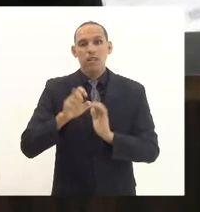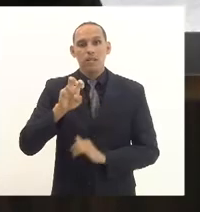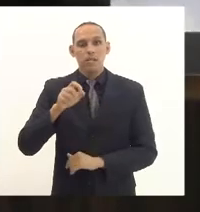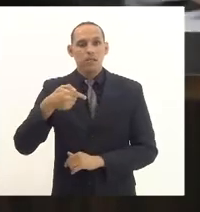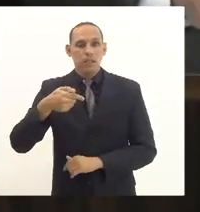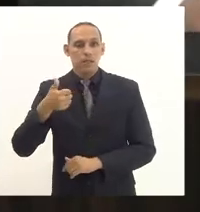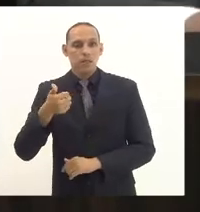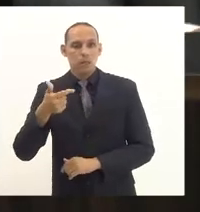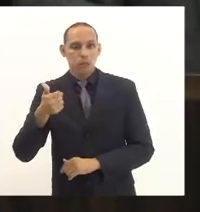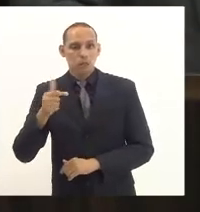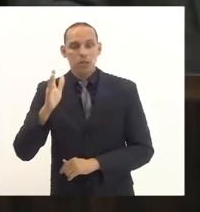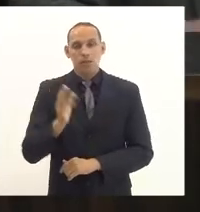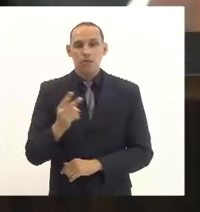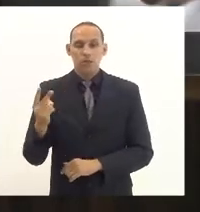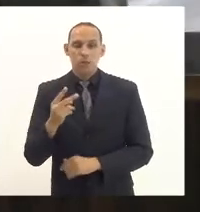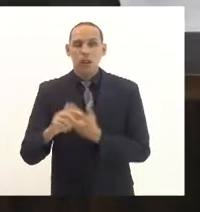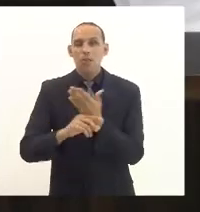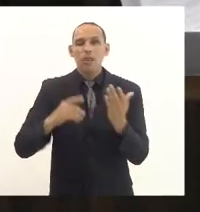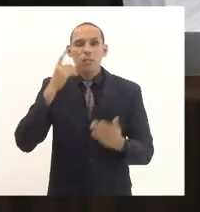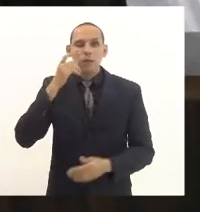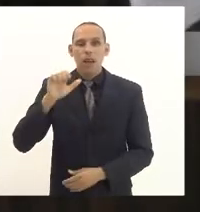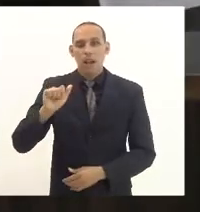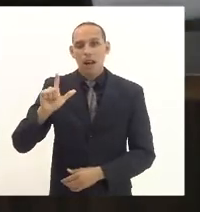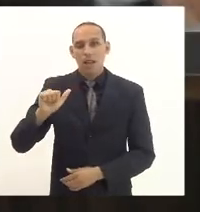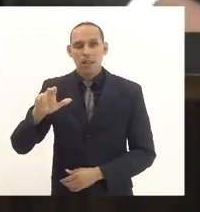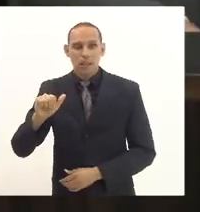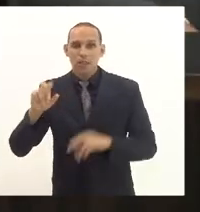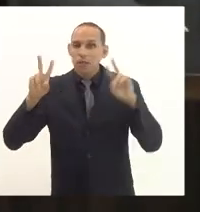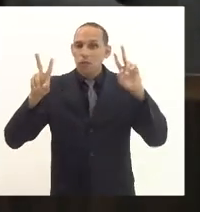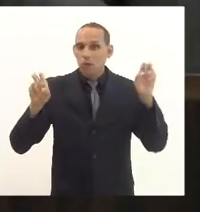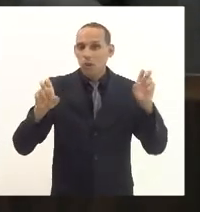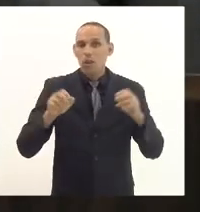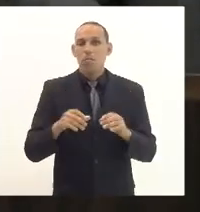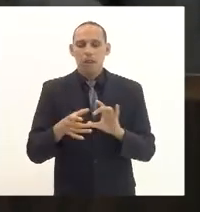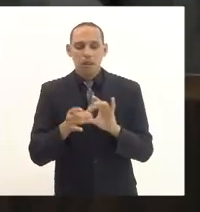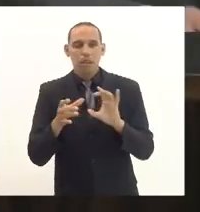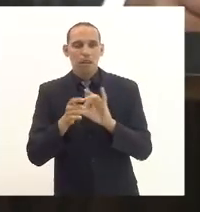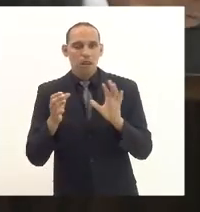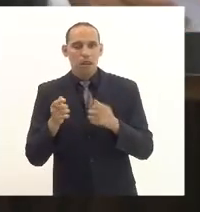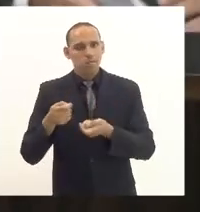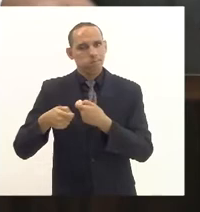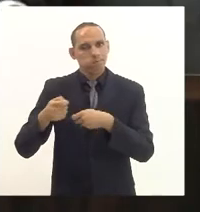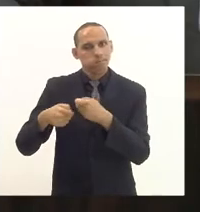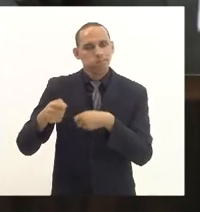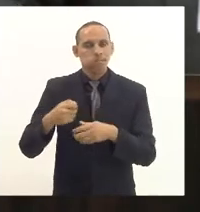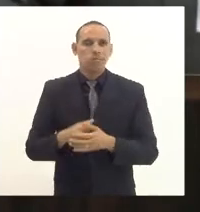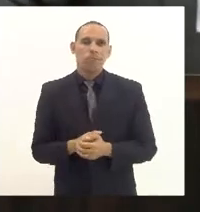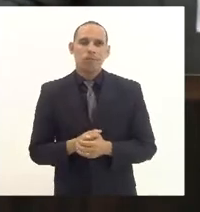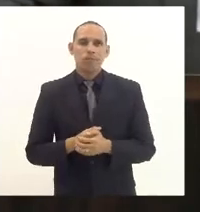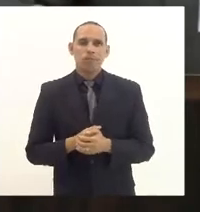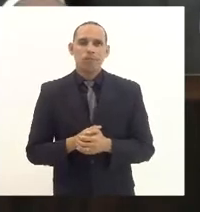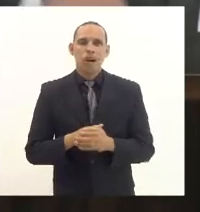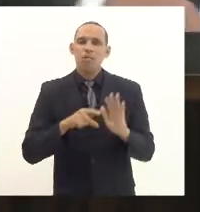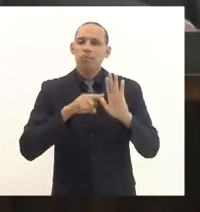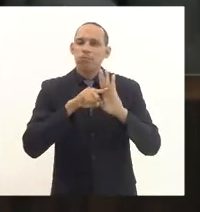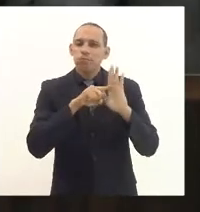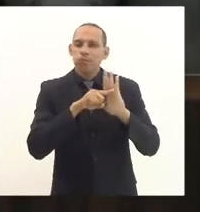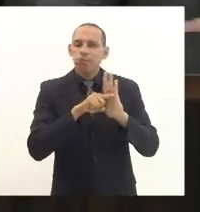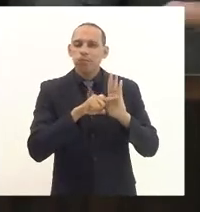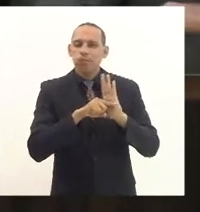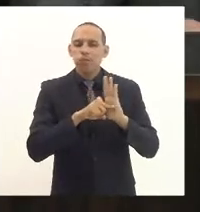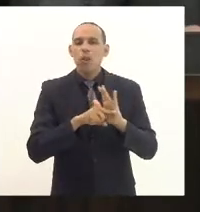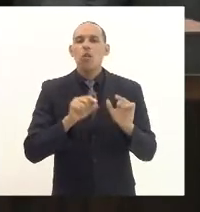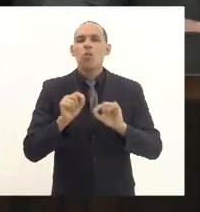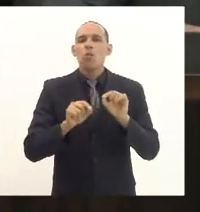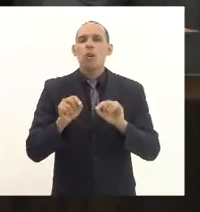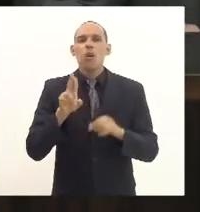22, de autoria da deputada Alana Passos, que dispõe sobre as permissões administrativas para exploração do uso do serviço